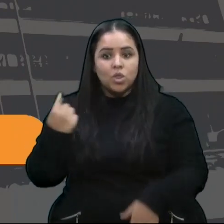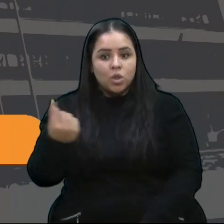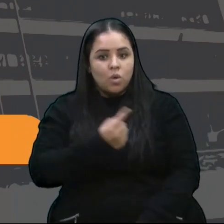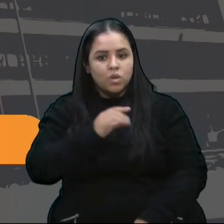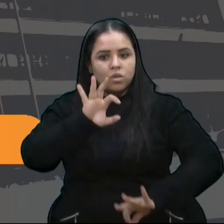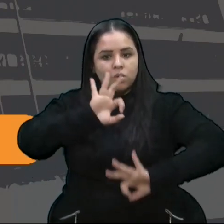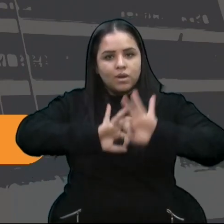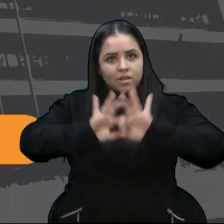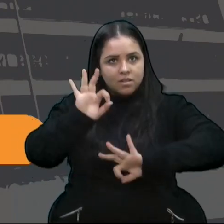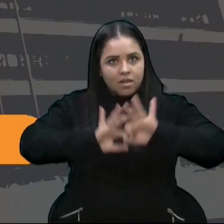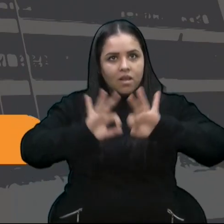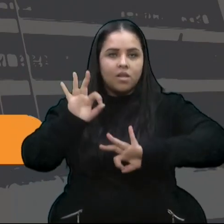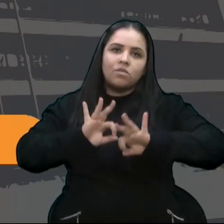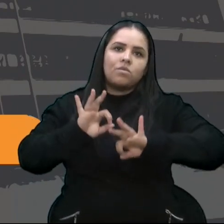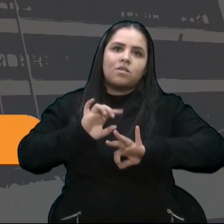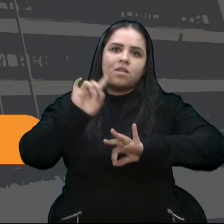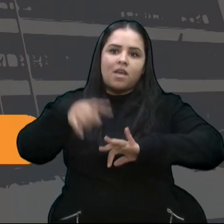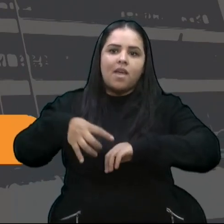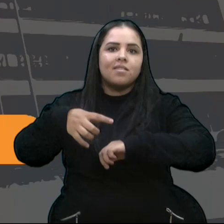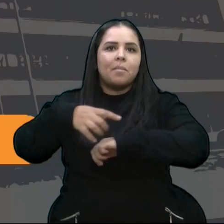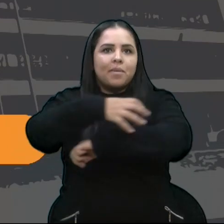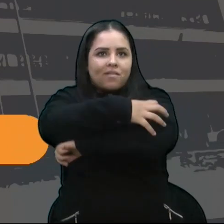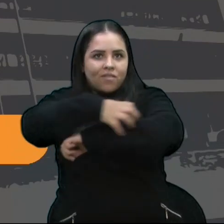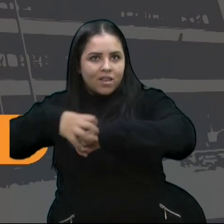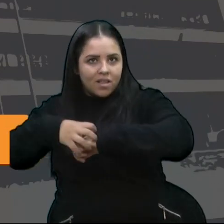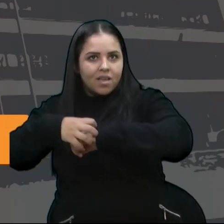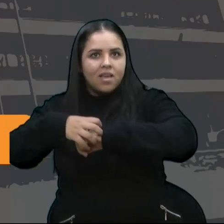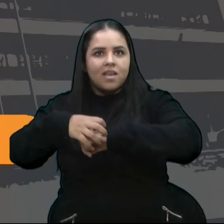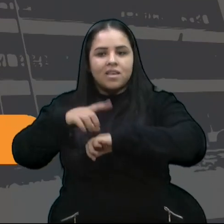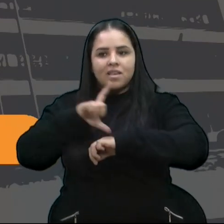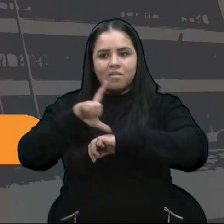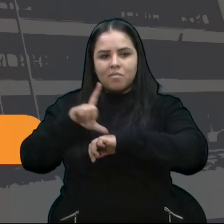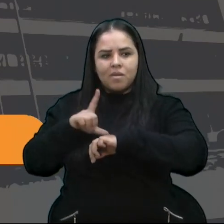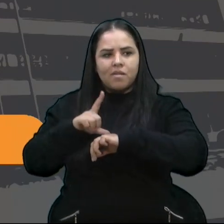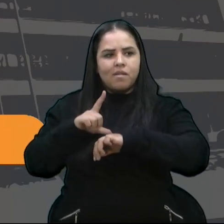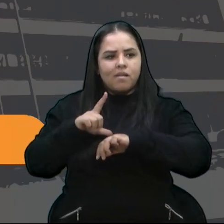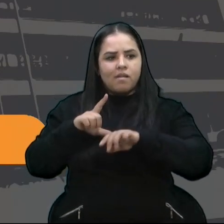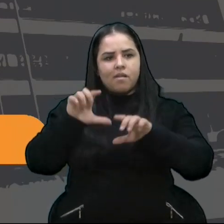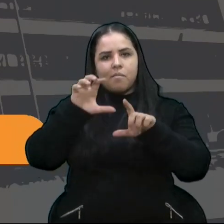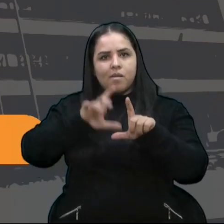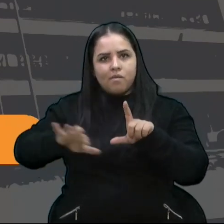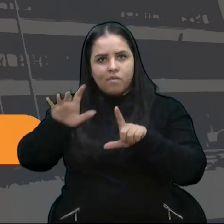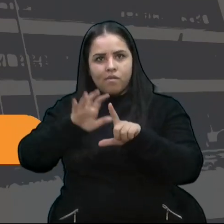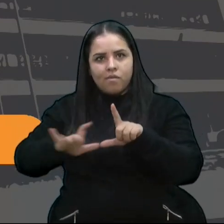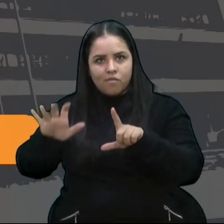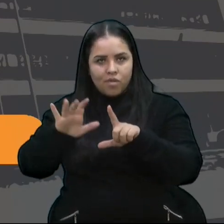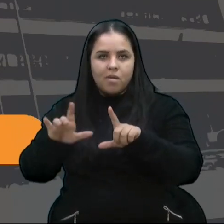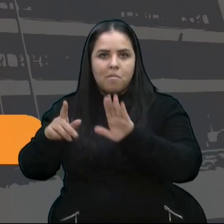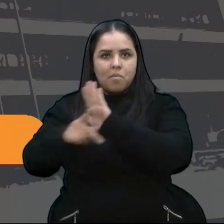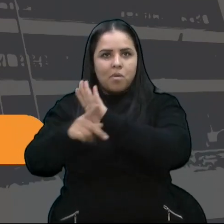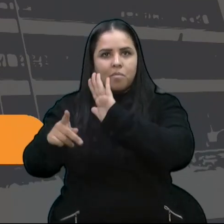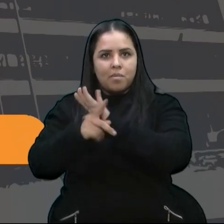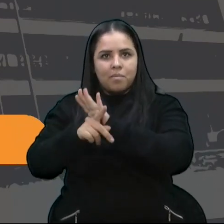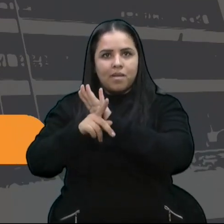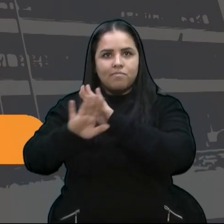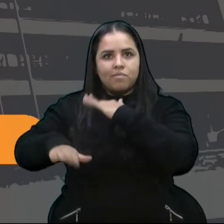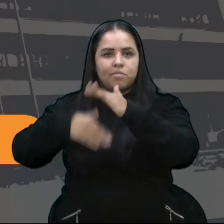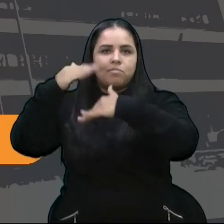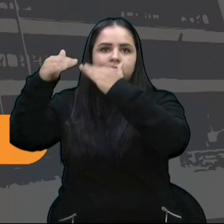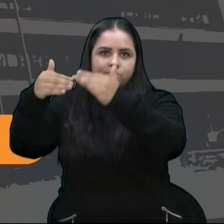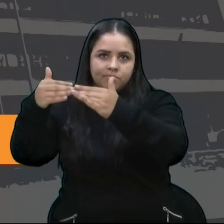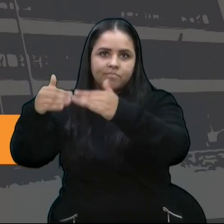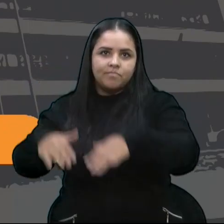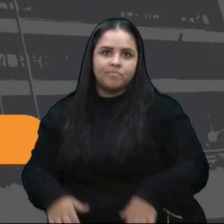construindo o Periférico, que é uma plataforma de fomento ao empreendedorismo periférico da agência IS. E a gente